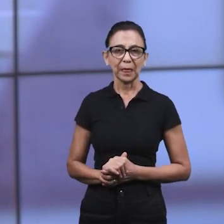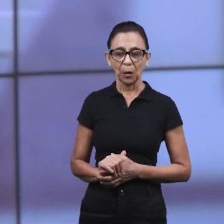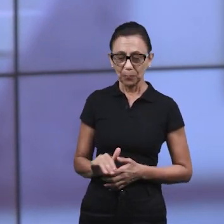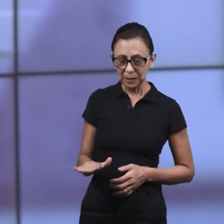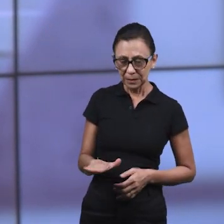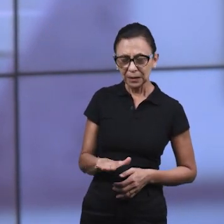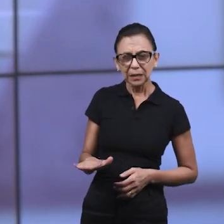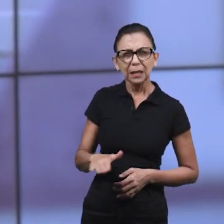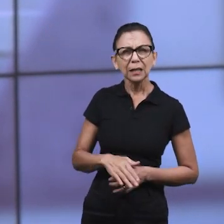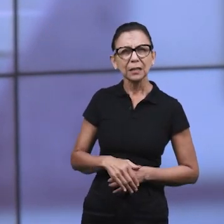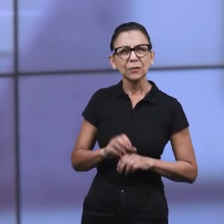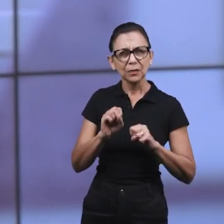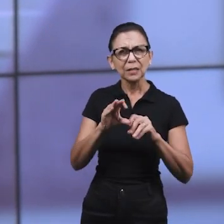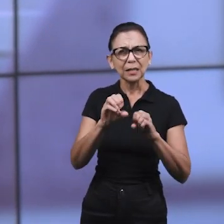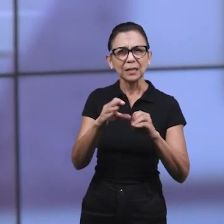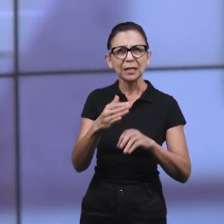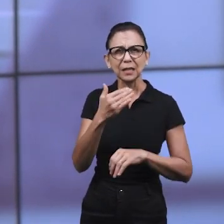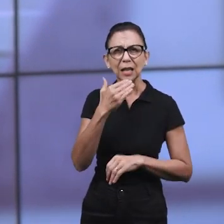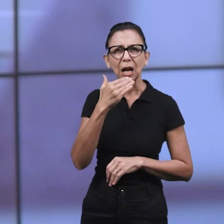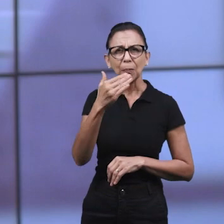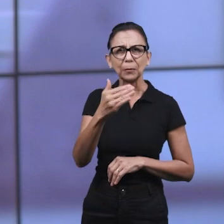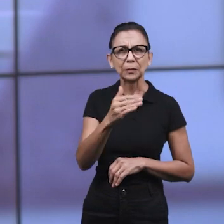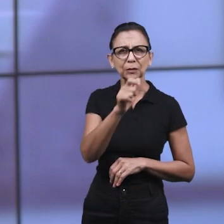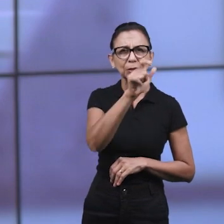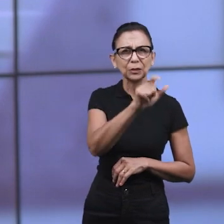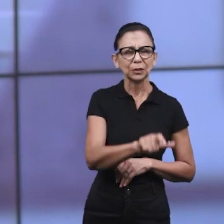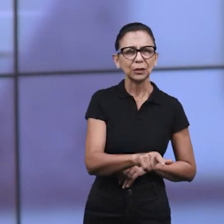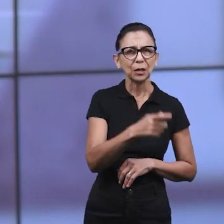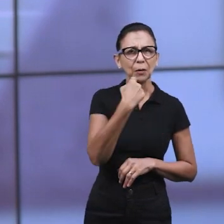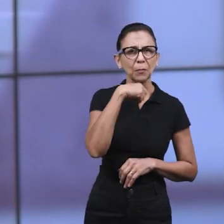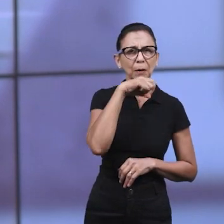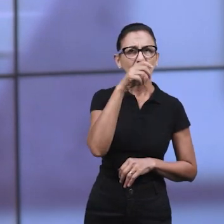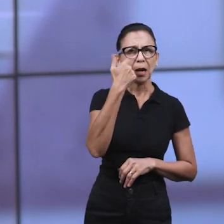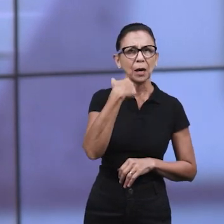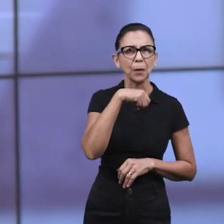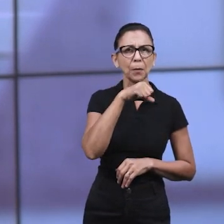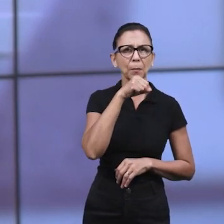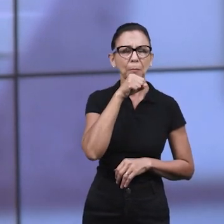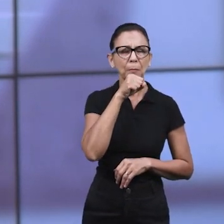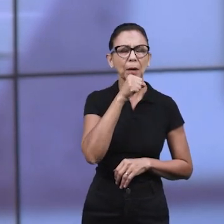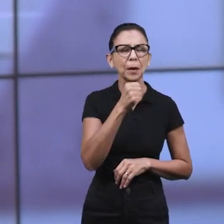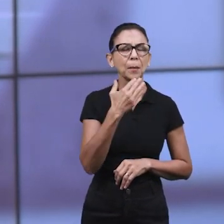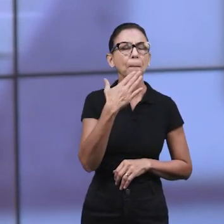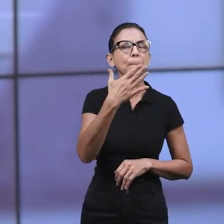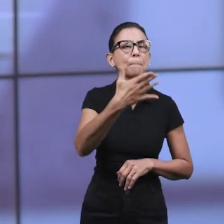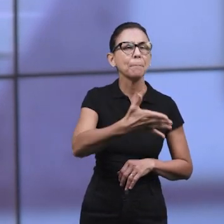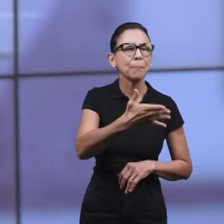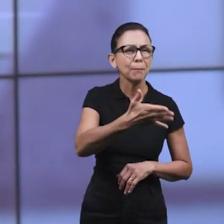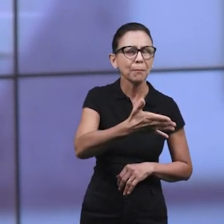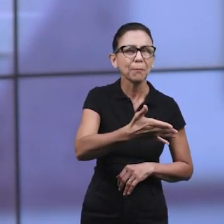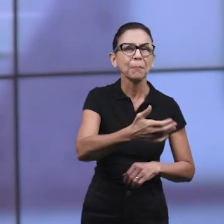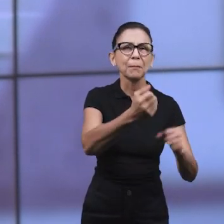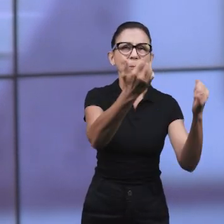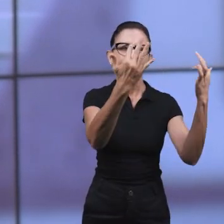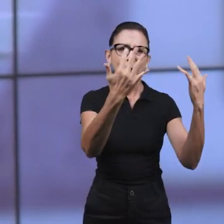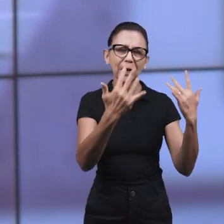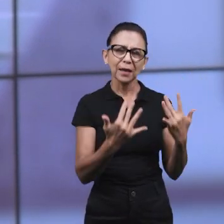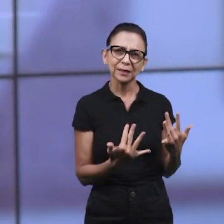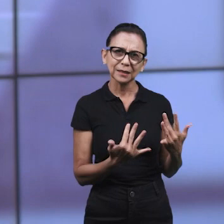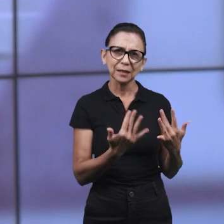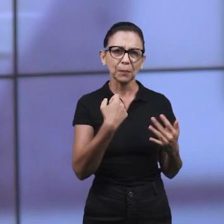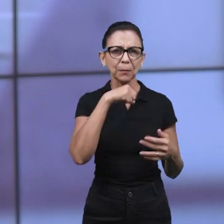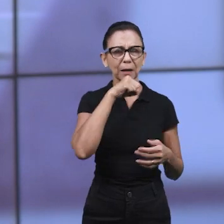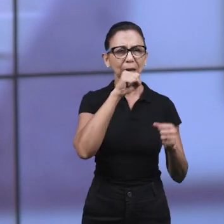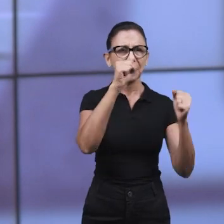pedir a bênção dos pais, dos avós, dos tios. Devemos substituir as